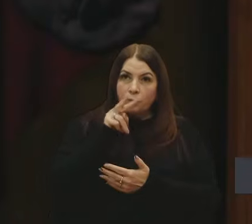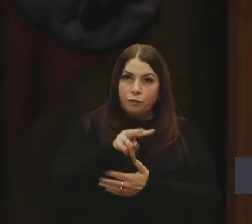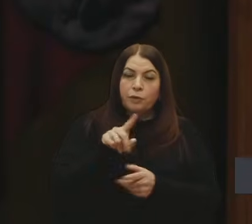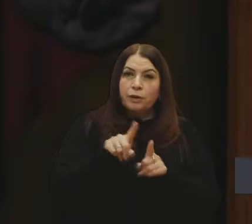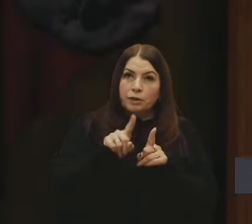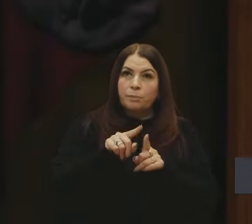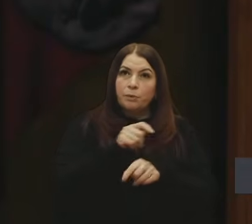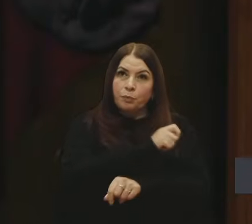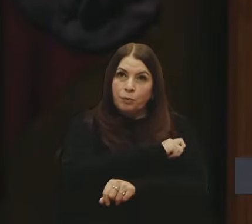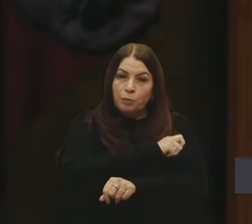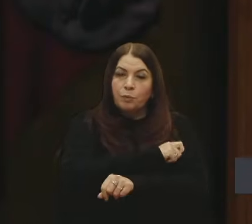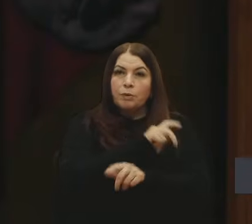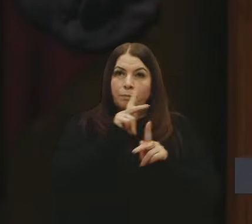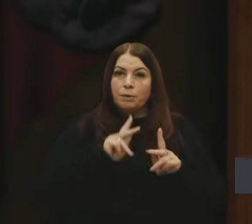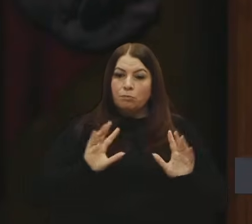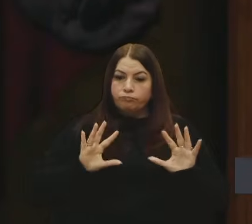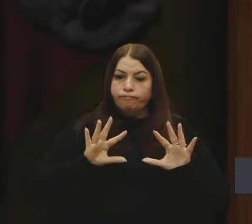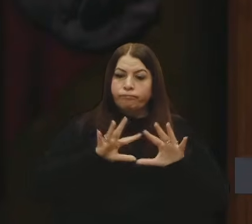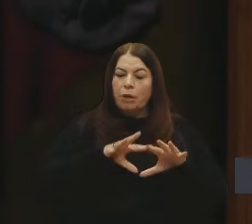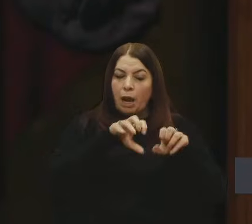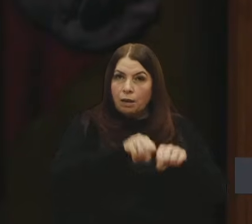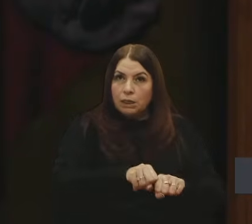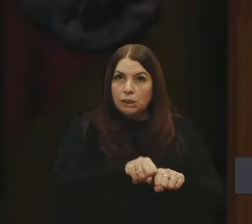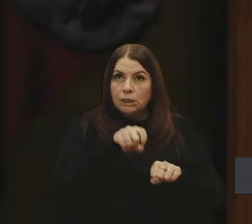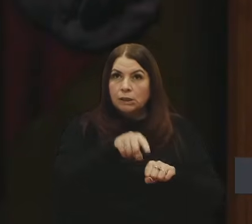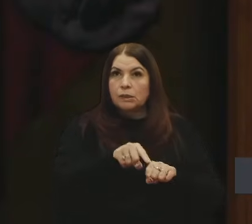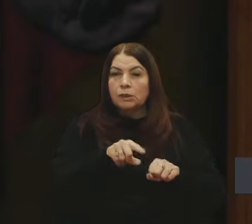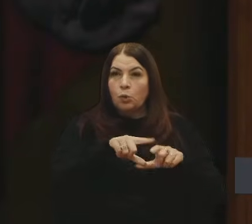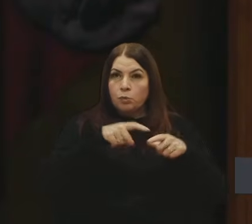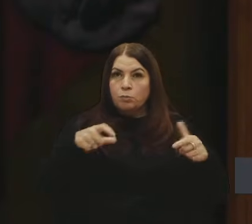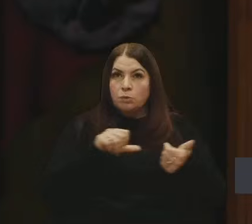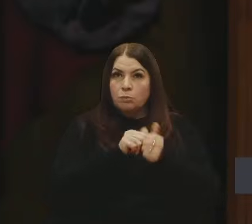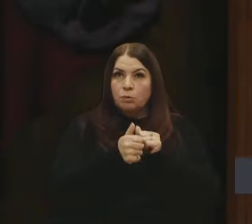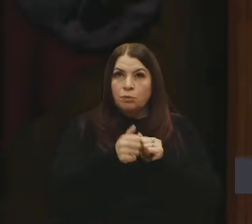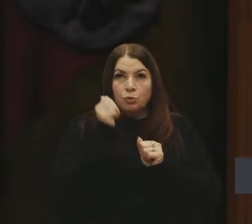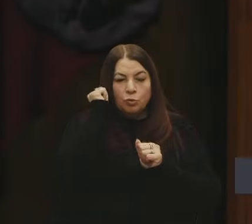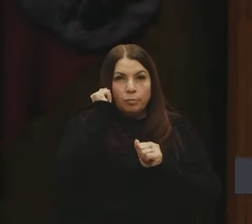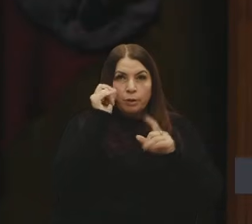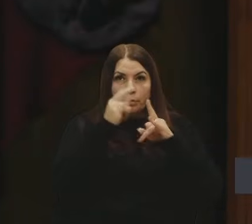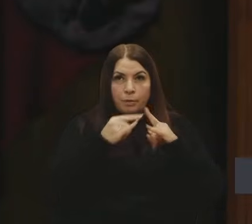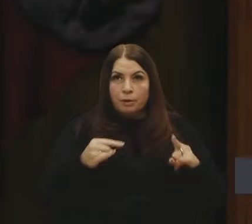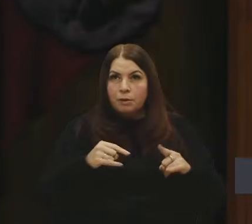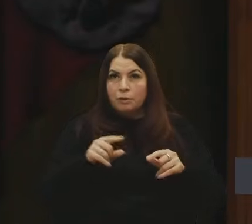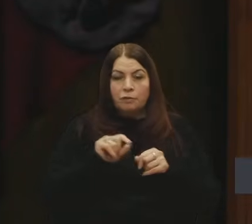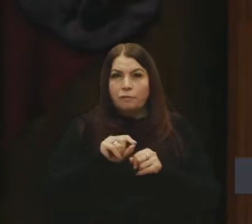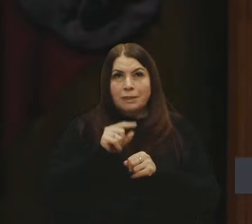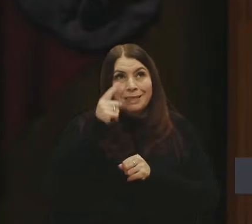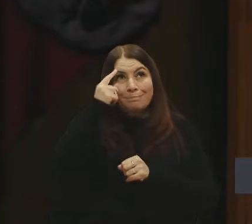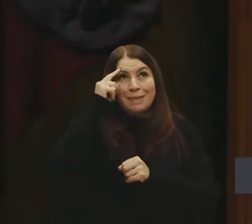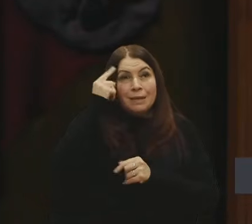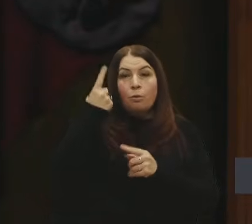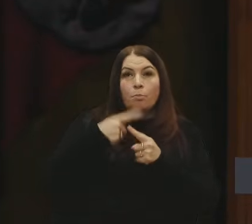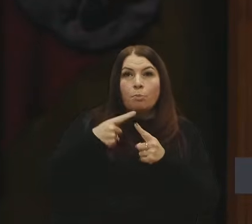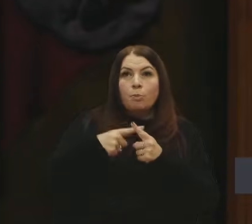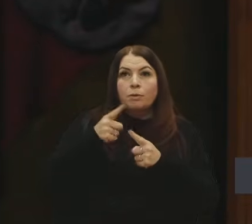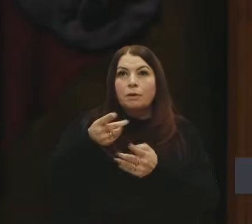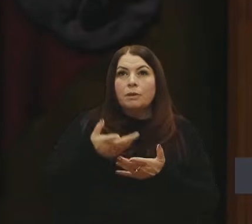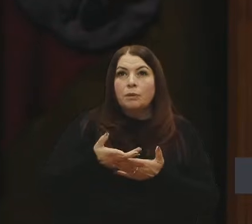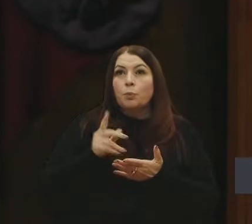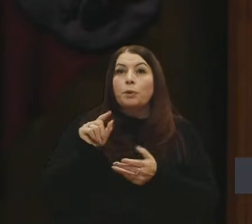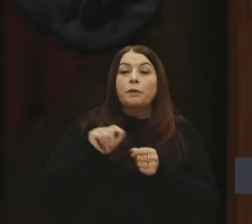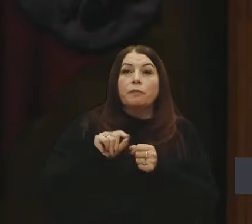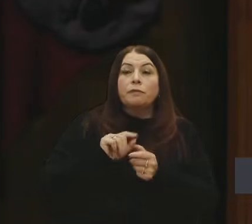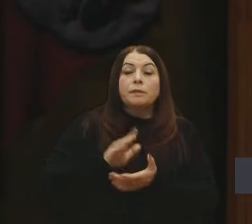esses estudantes, essas pessoas ocupando o ginásio, dormindo numa barraca. Eu não fazia ideia do porquê que eles estavam ali, o que eles